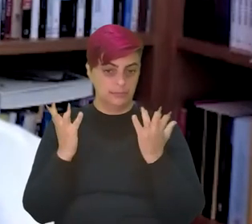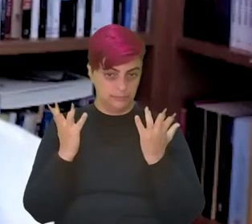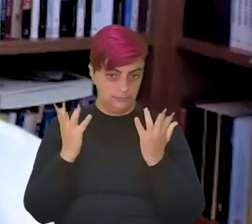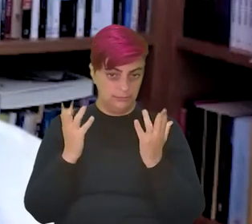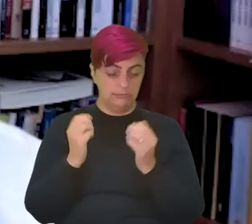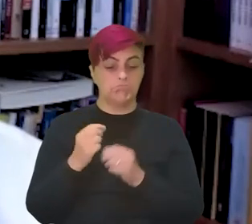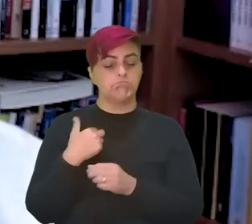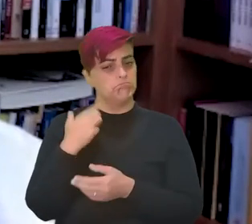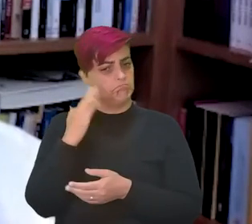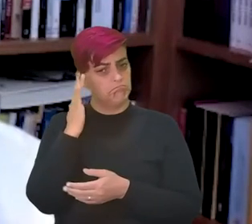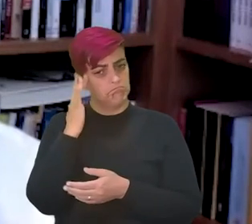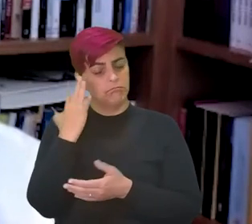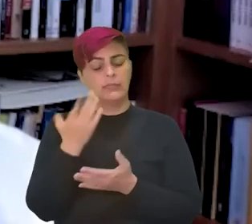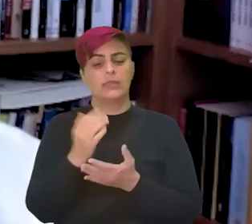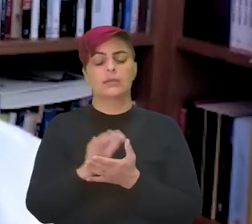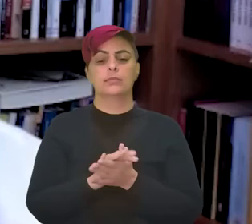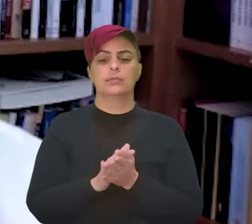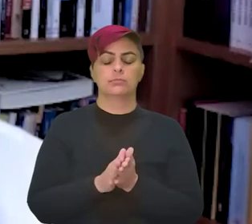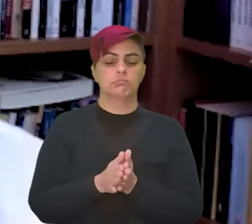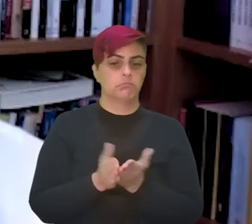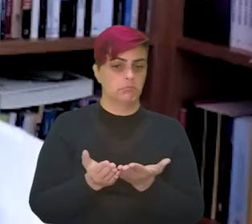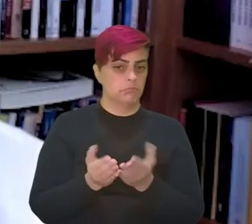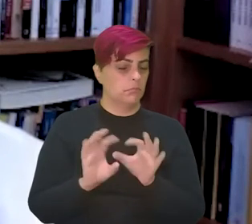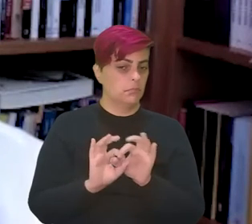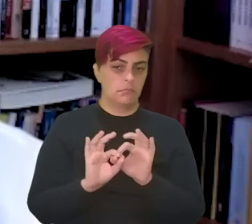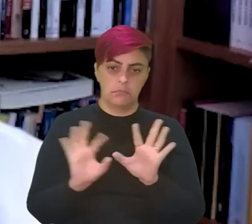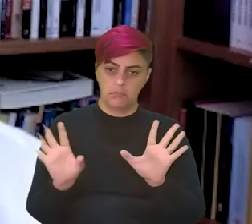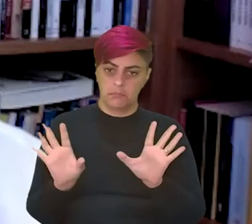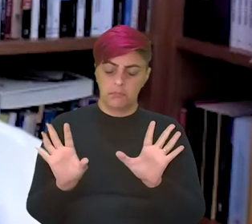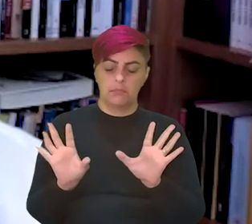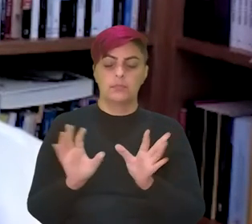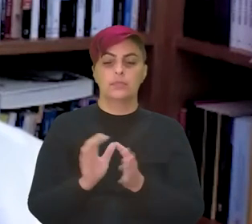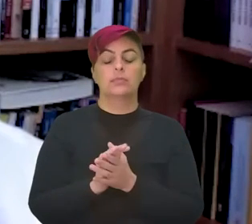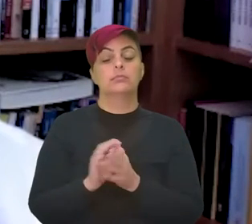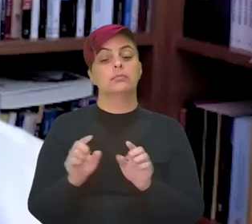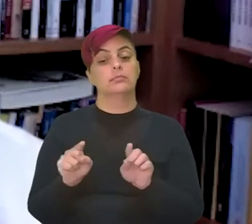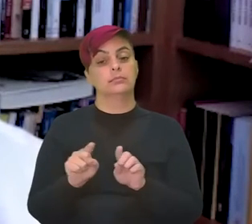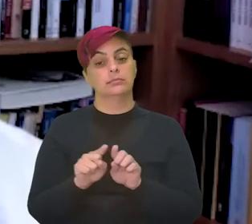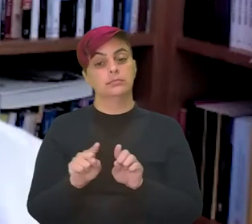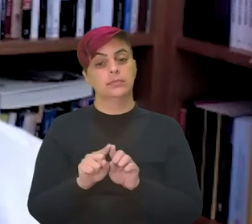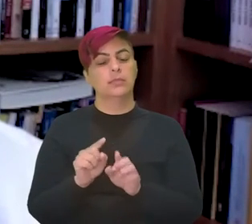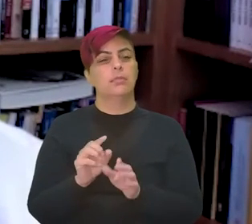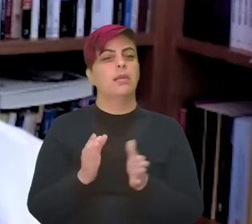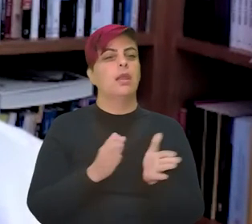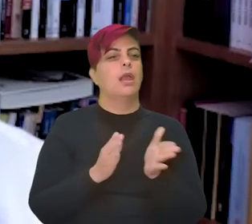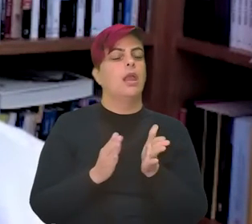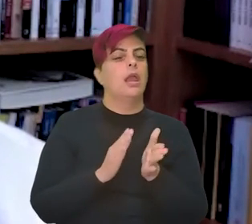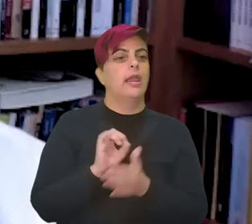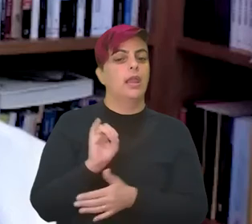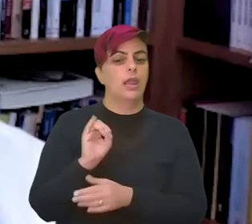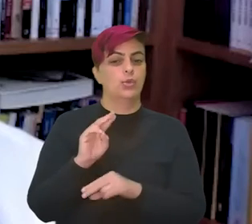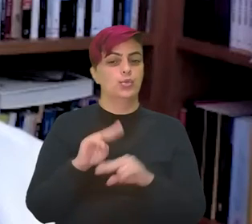enfim, eu acredito que foi publicado, se a Elsie recebeu o livro em